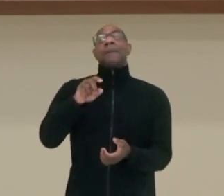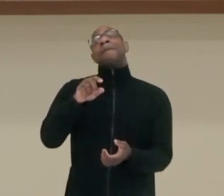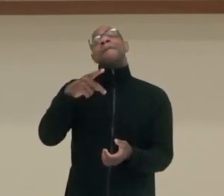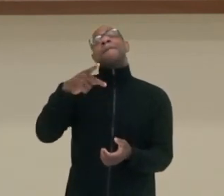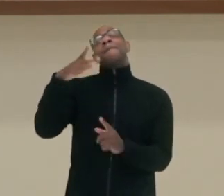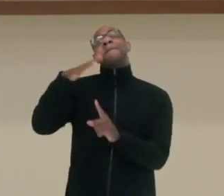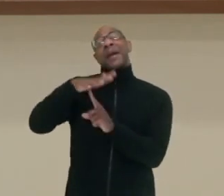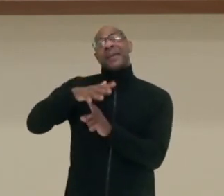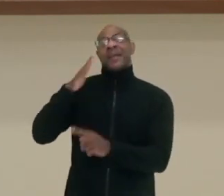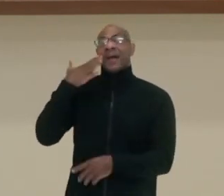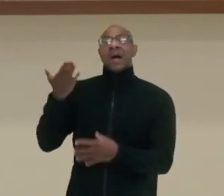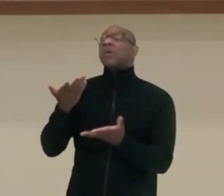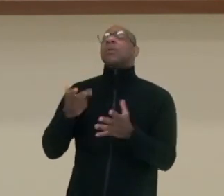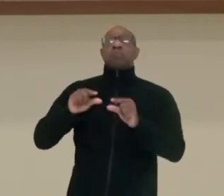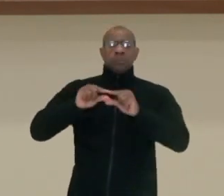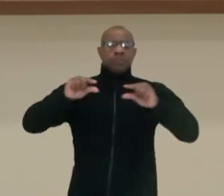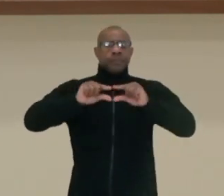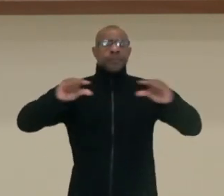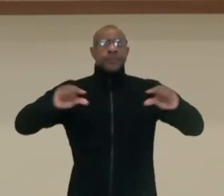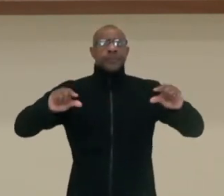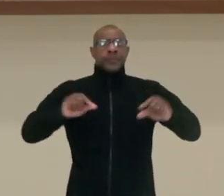endereço, prof? Está aqui, ó.